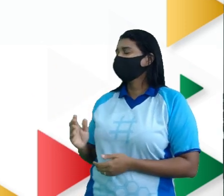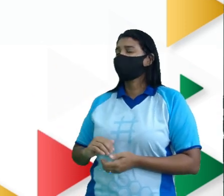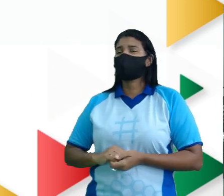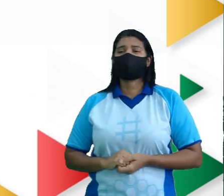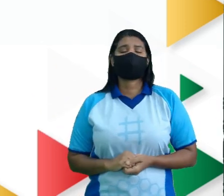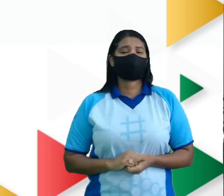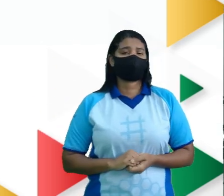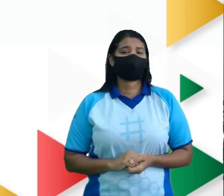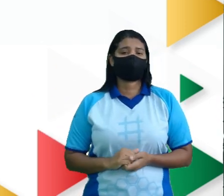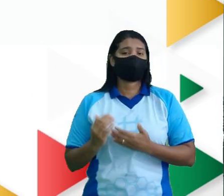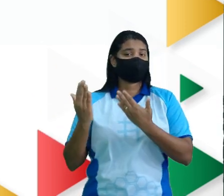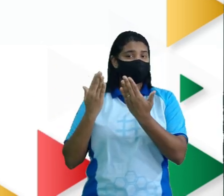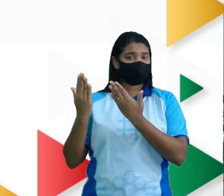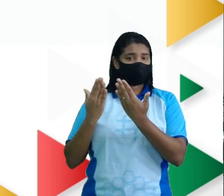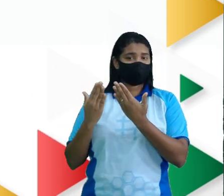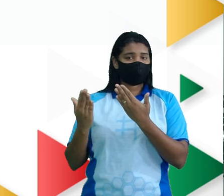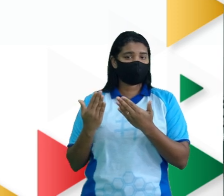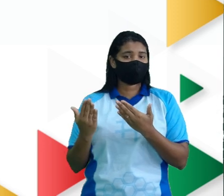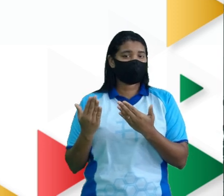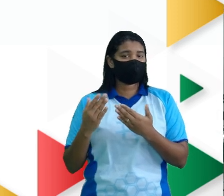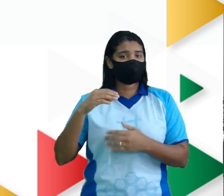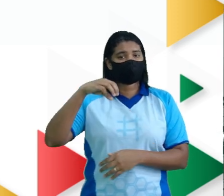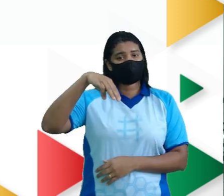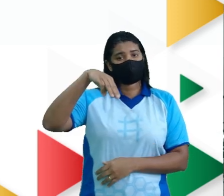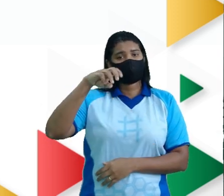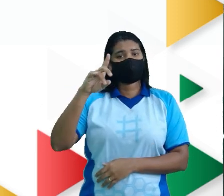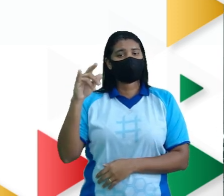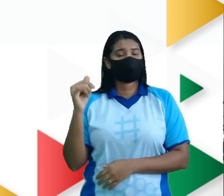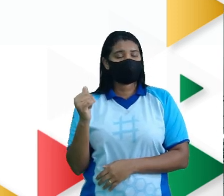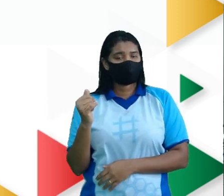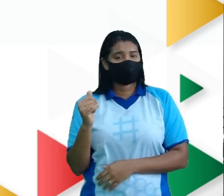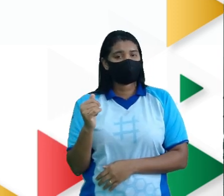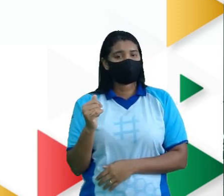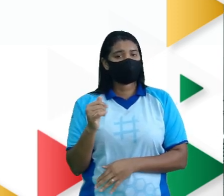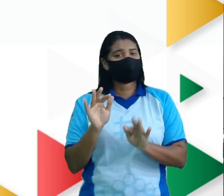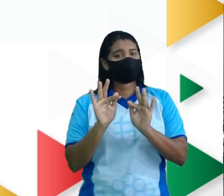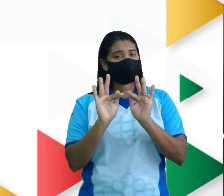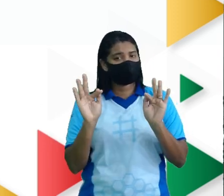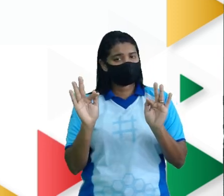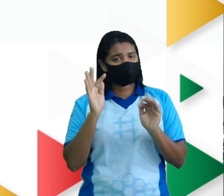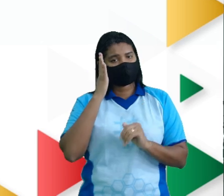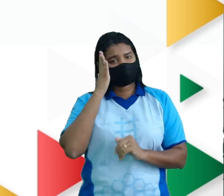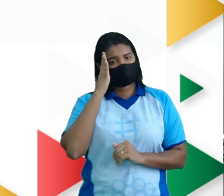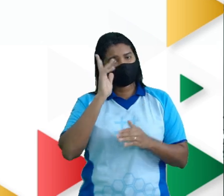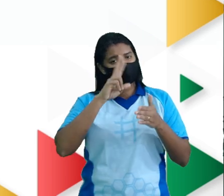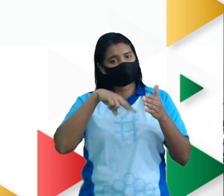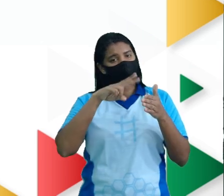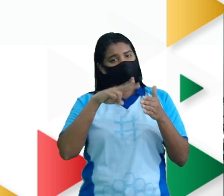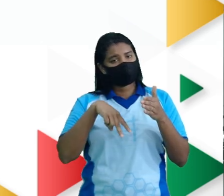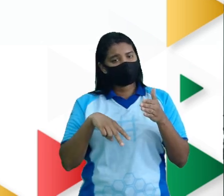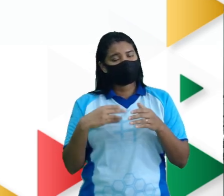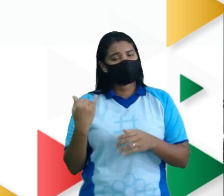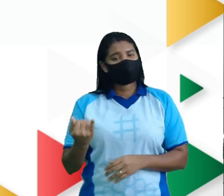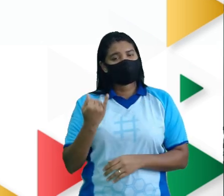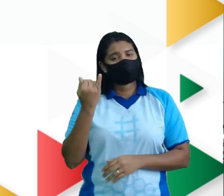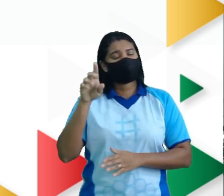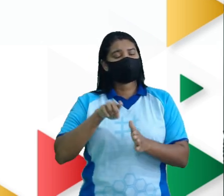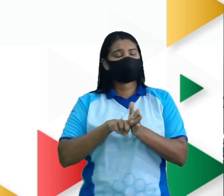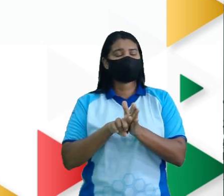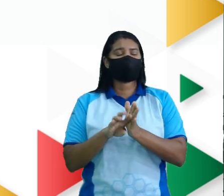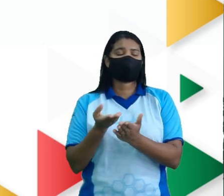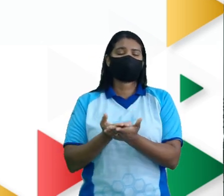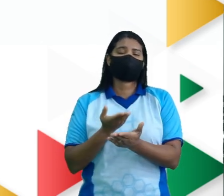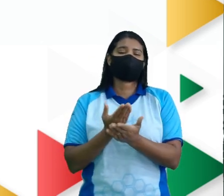eu comparo com a média. Cada símbolo tem sua função. Tá bom? Dá uma lida sobre isso, ou então pesquisa aí